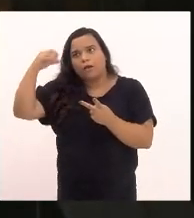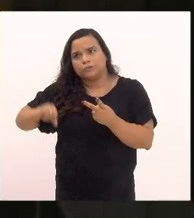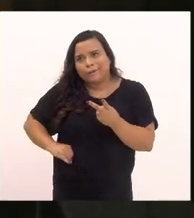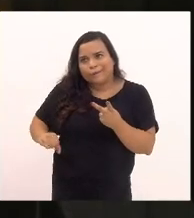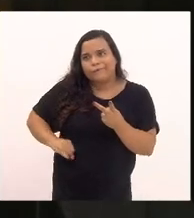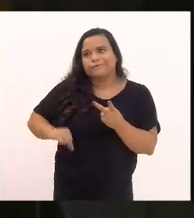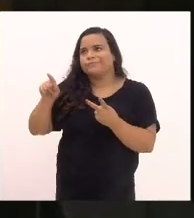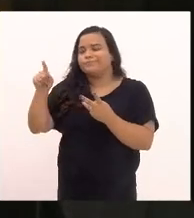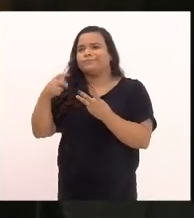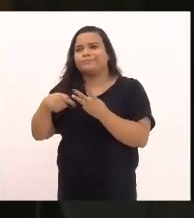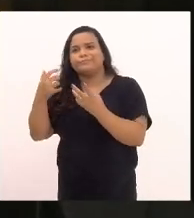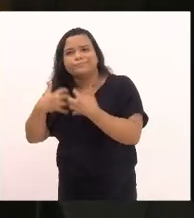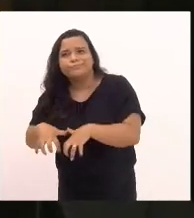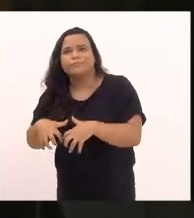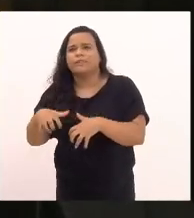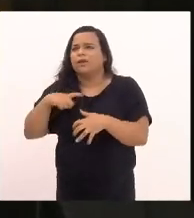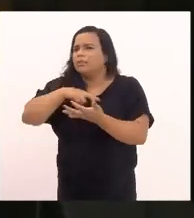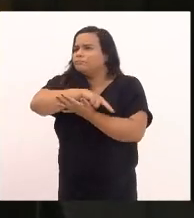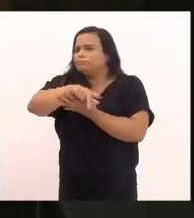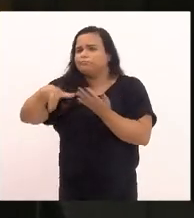esses episódios de